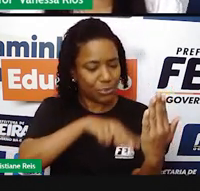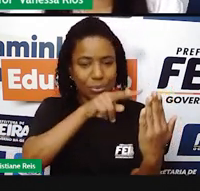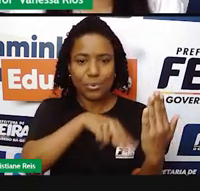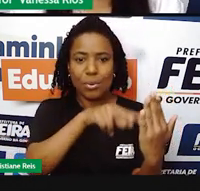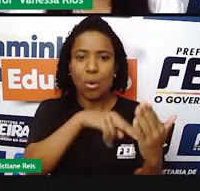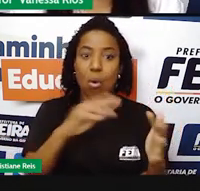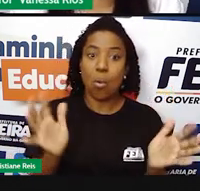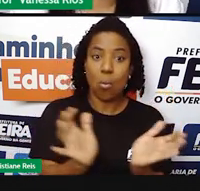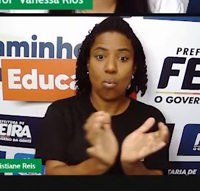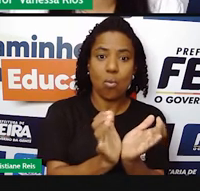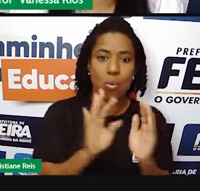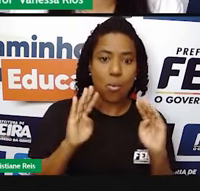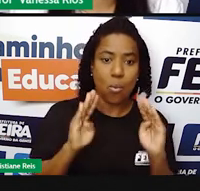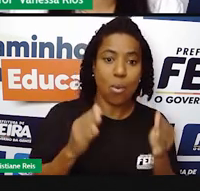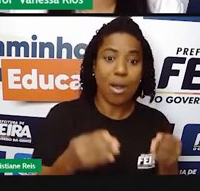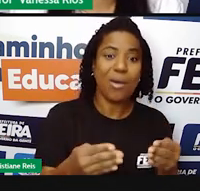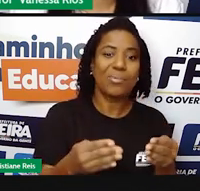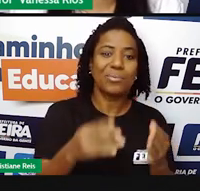ele é produzido?